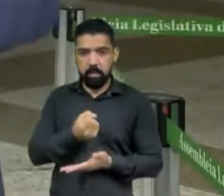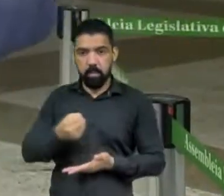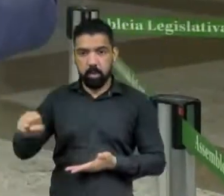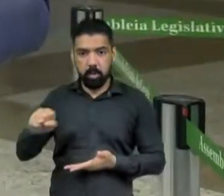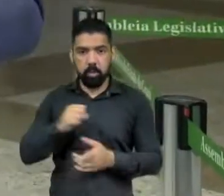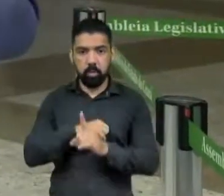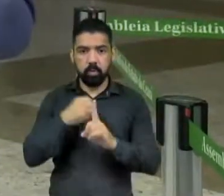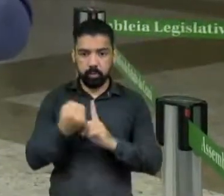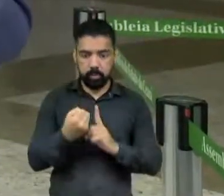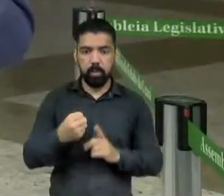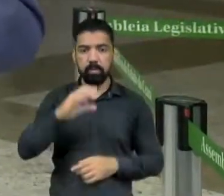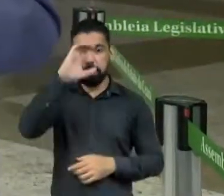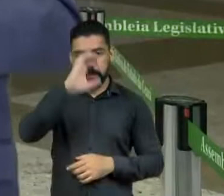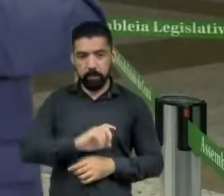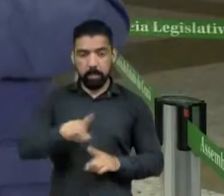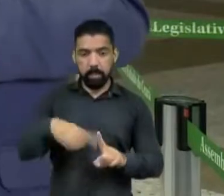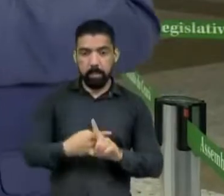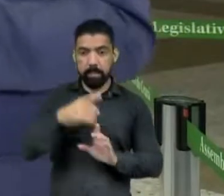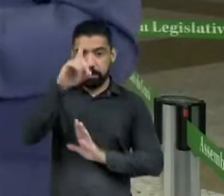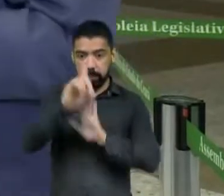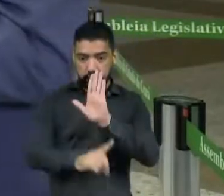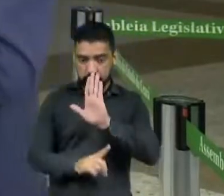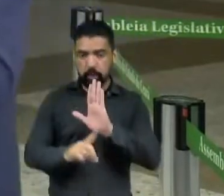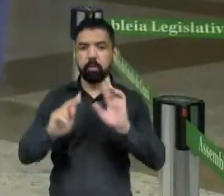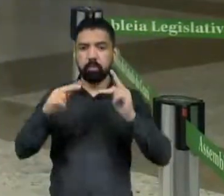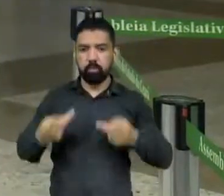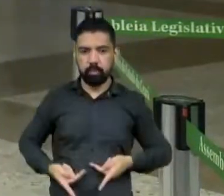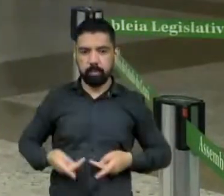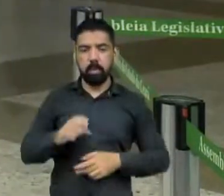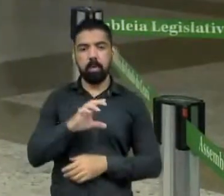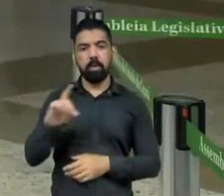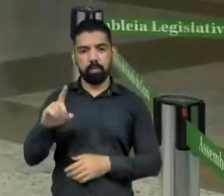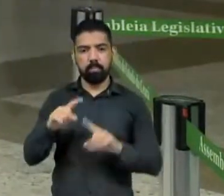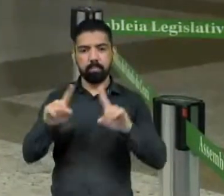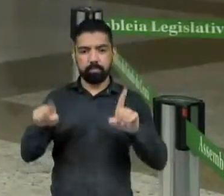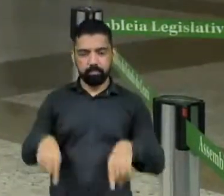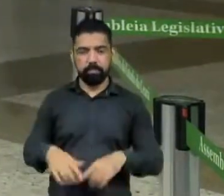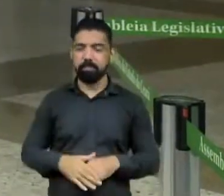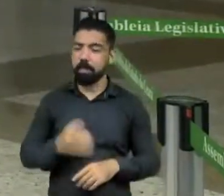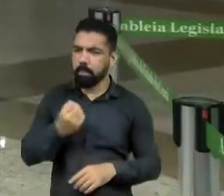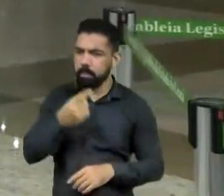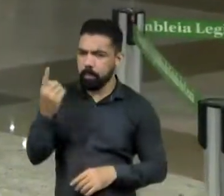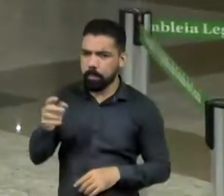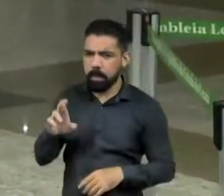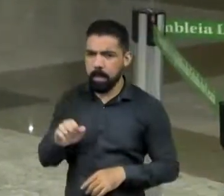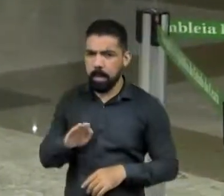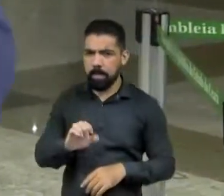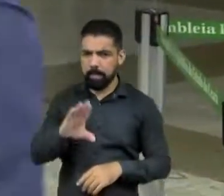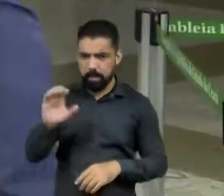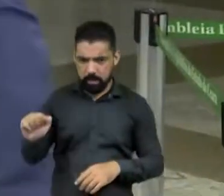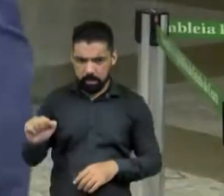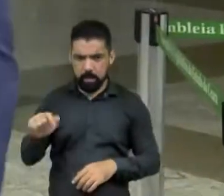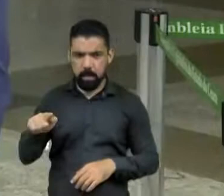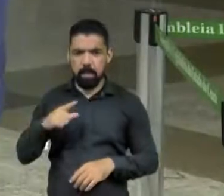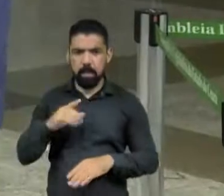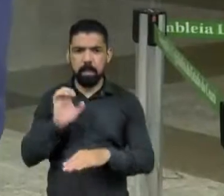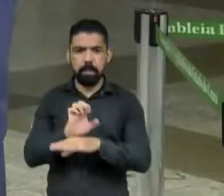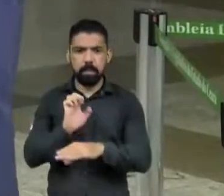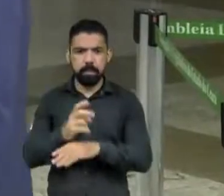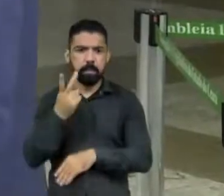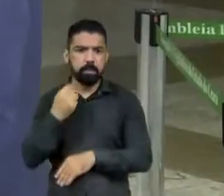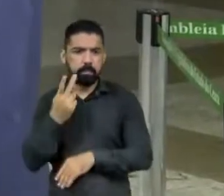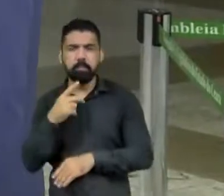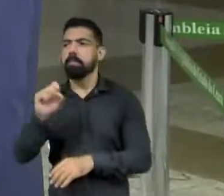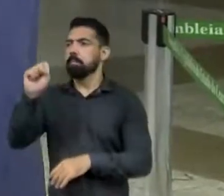que coordena o programa Primeiro Passo. Rebeca, bom dia. O Primeiro Passo está em todo o Ceará? Bom dia. O Primeiro